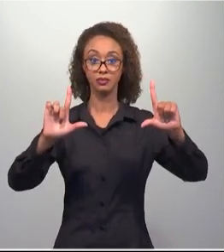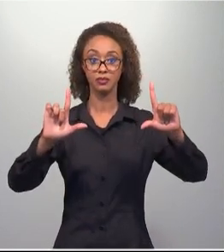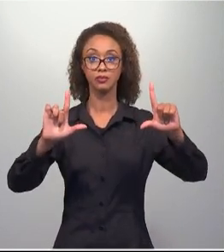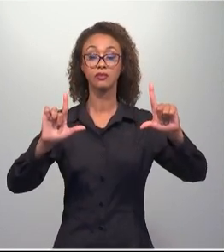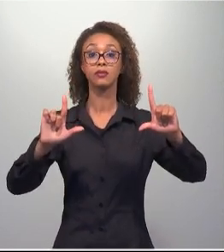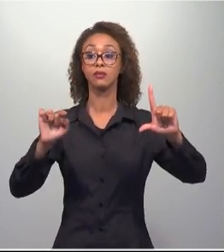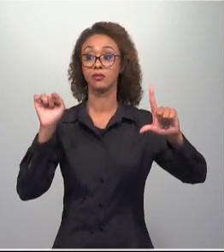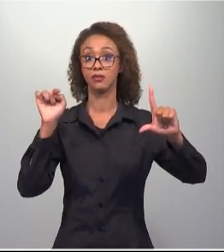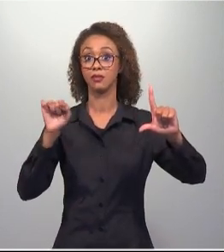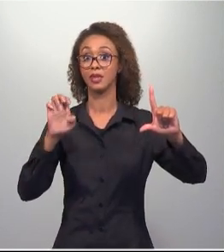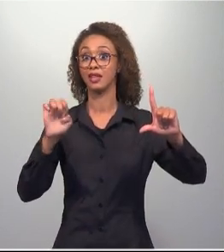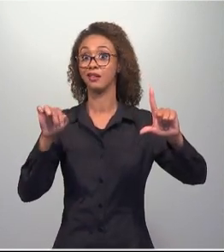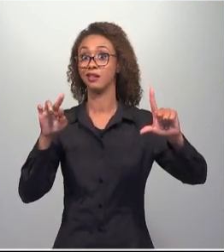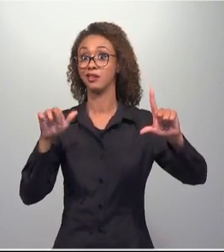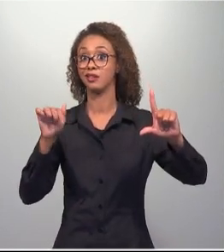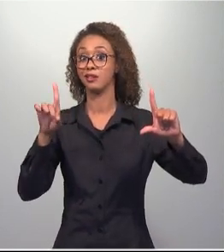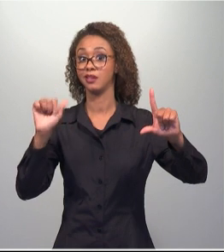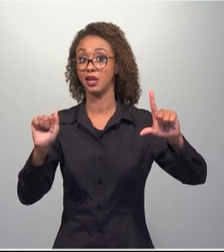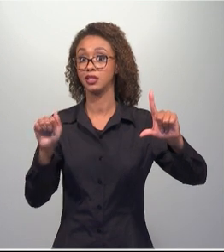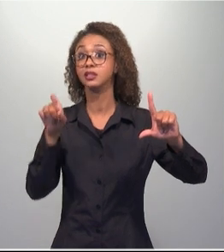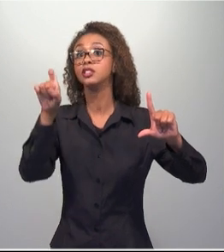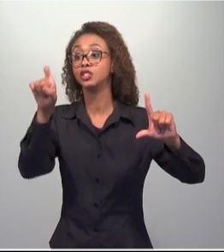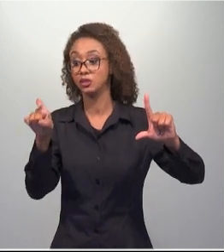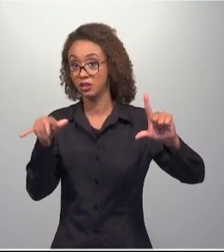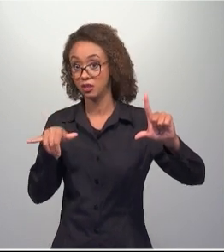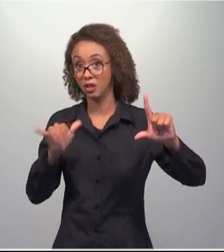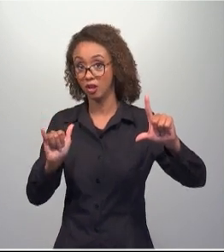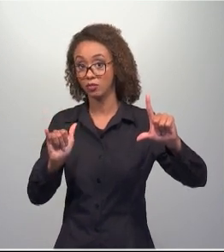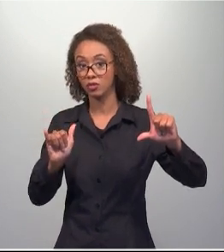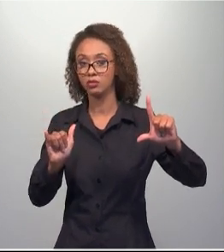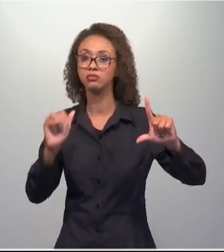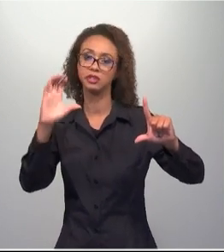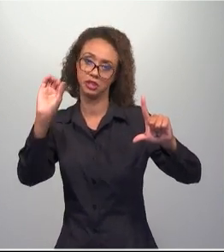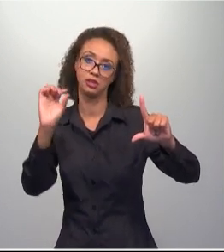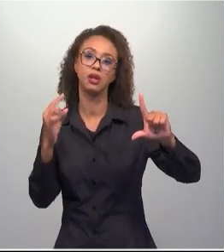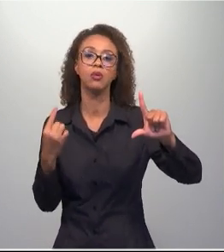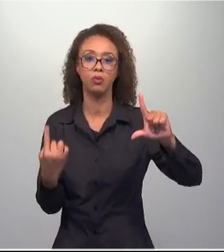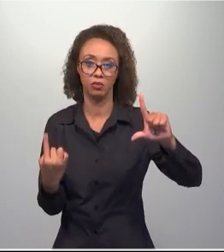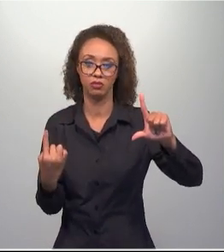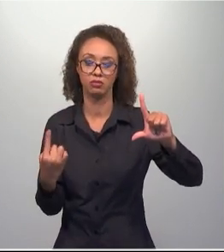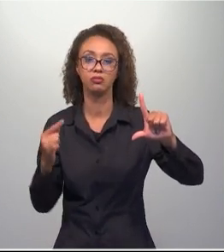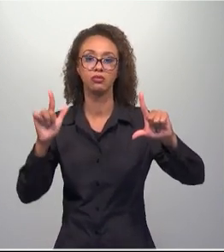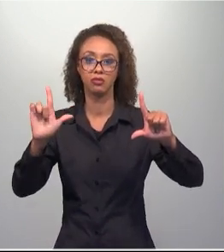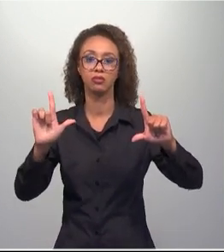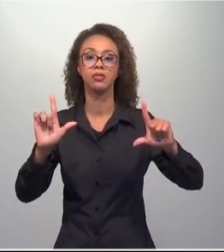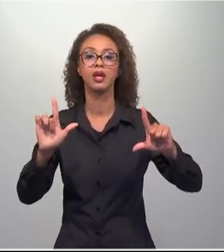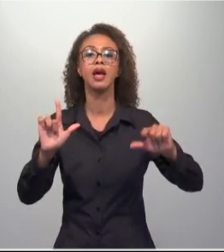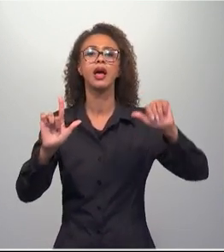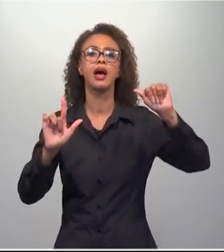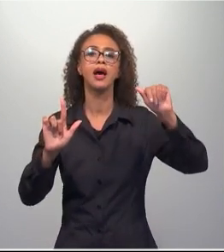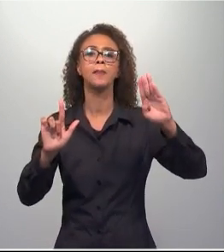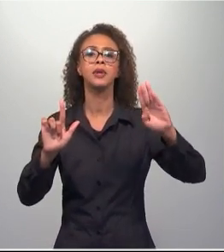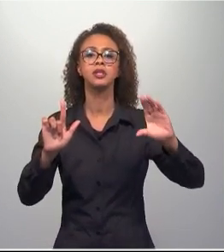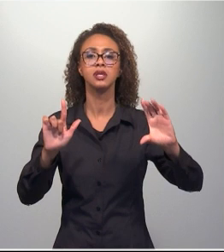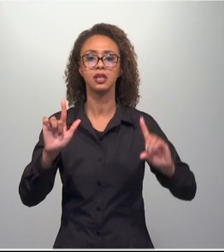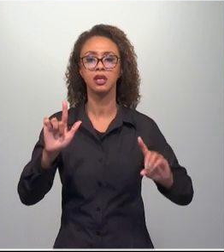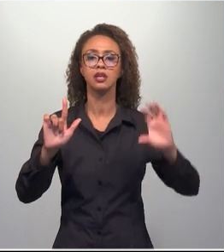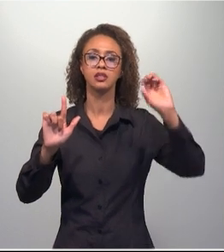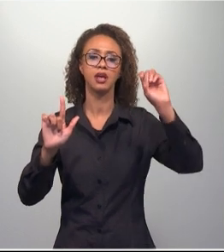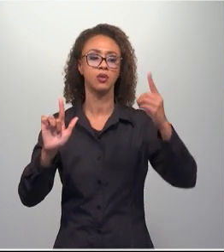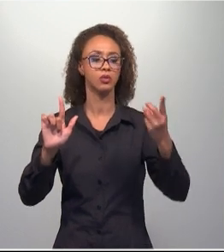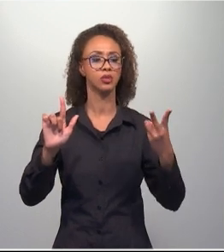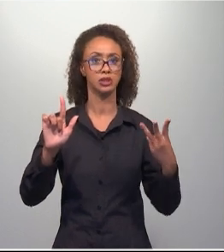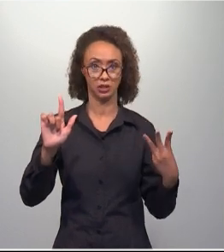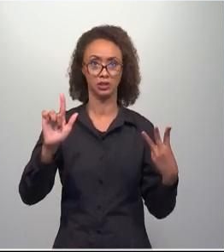estou falando de um variável a 0 b um c 2 e de